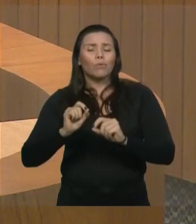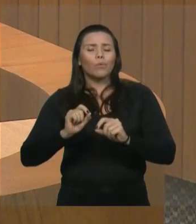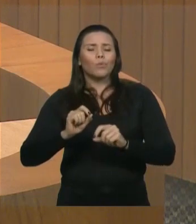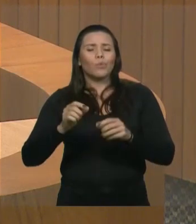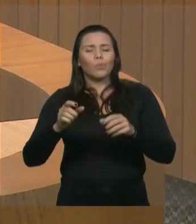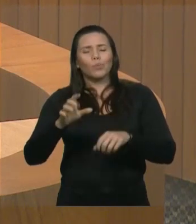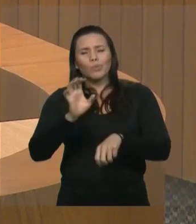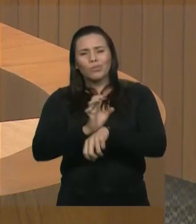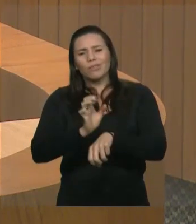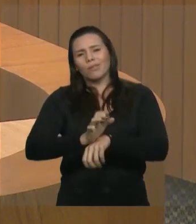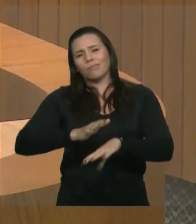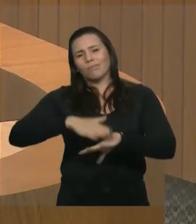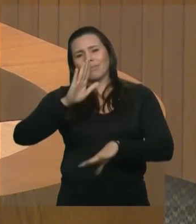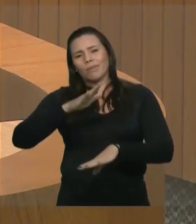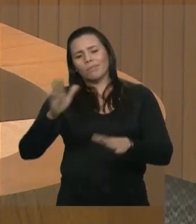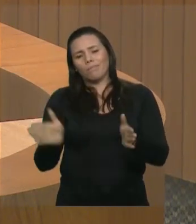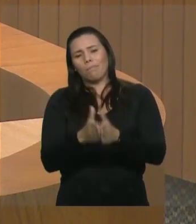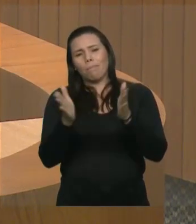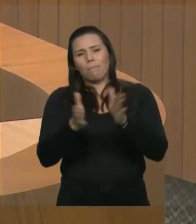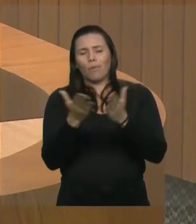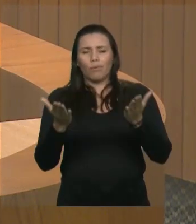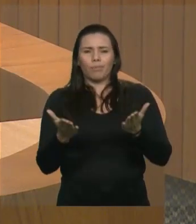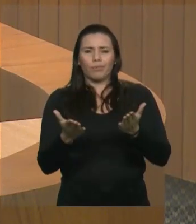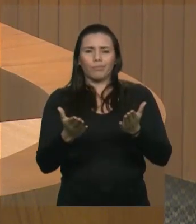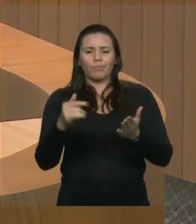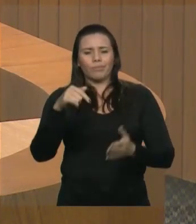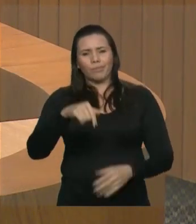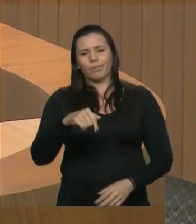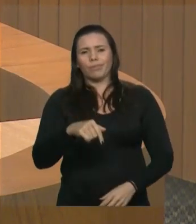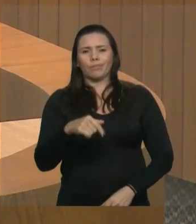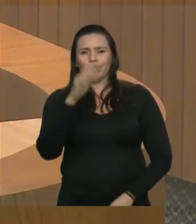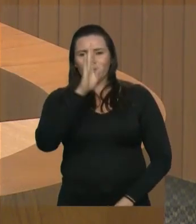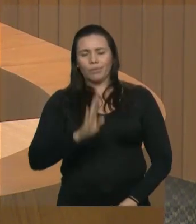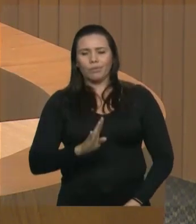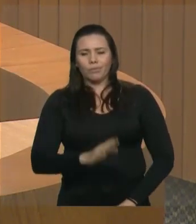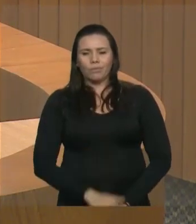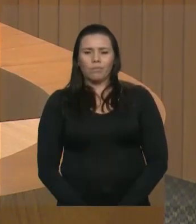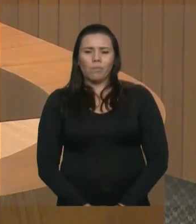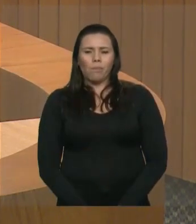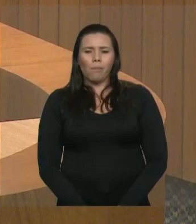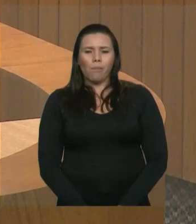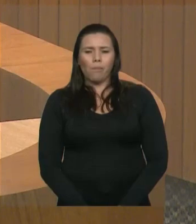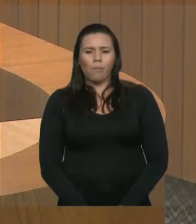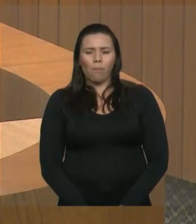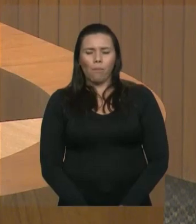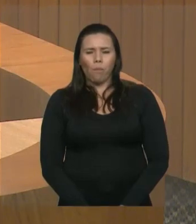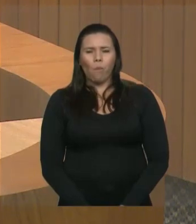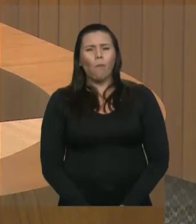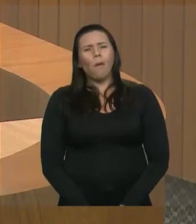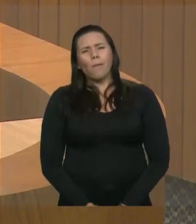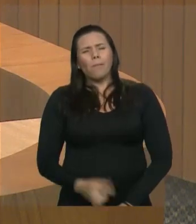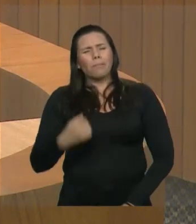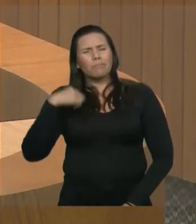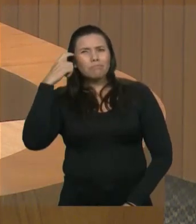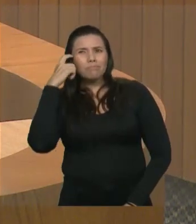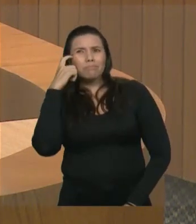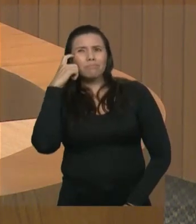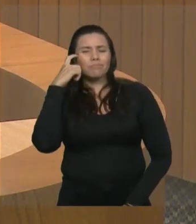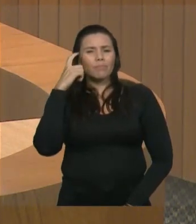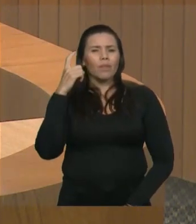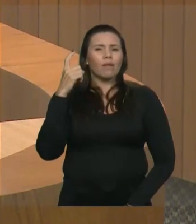absurdo. Um estado tão rico, com tantas riquezas naturais, com tantas riquezas